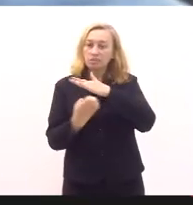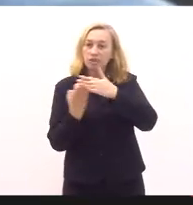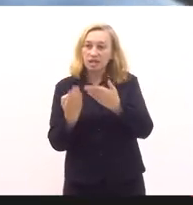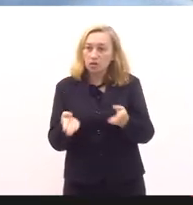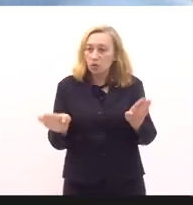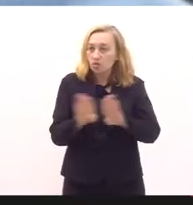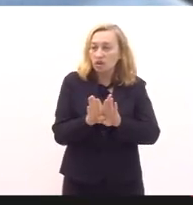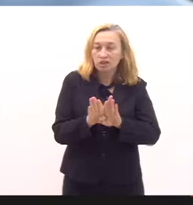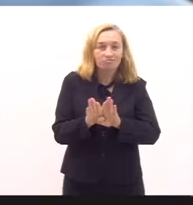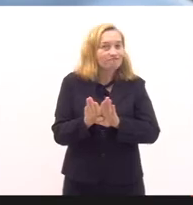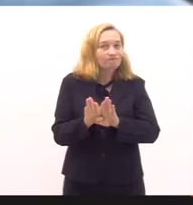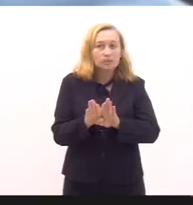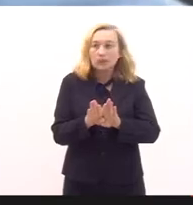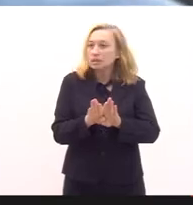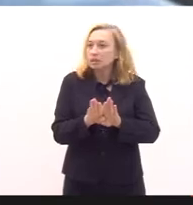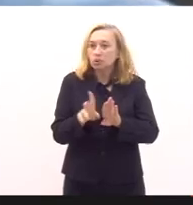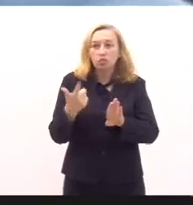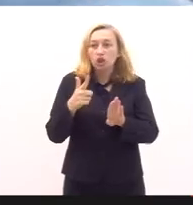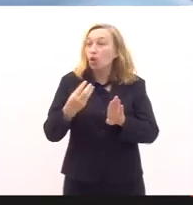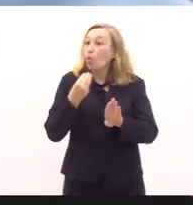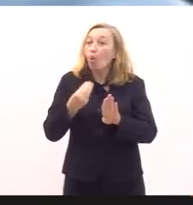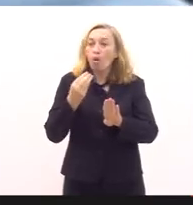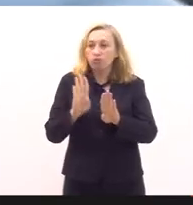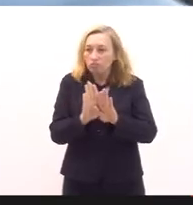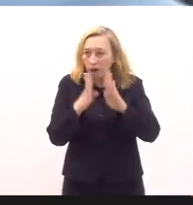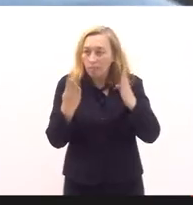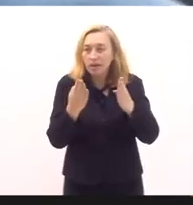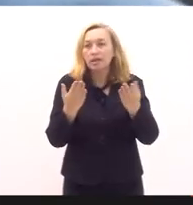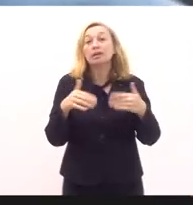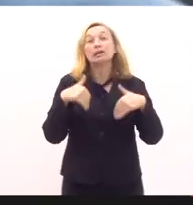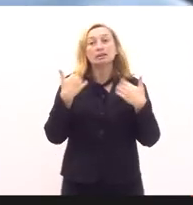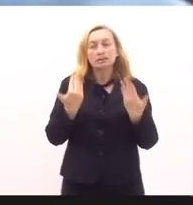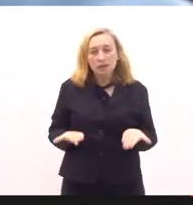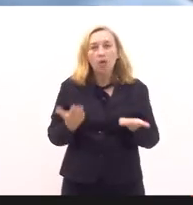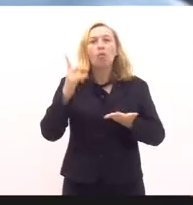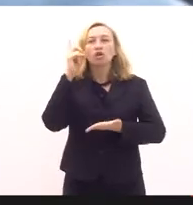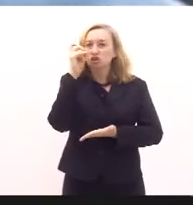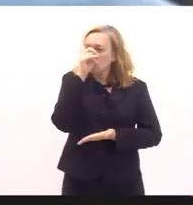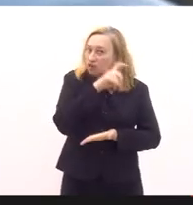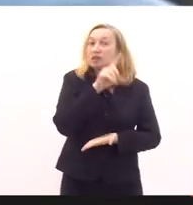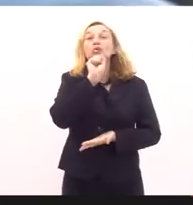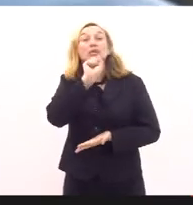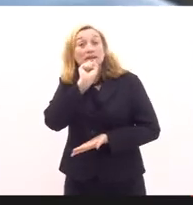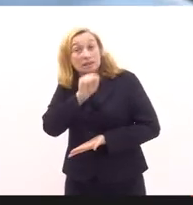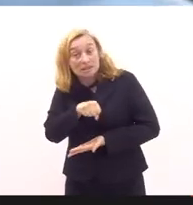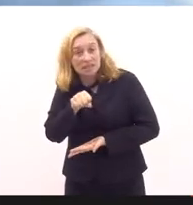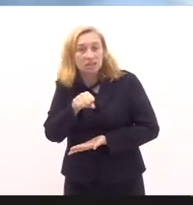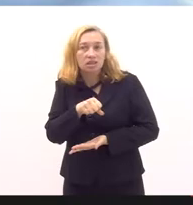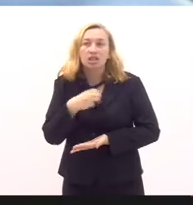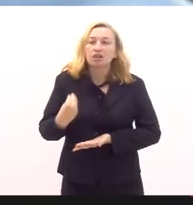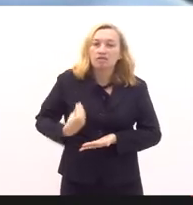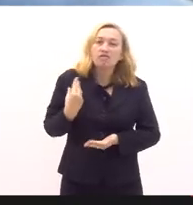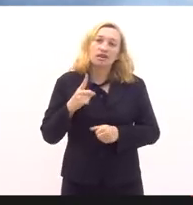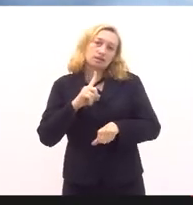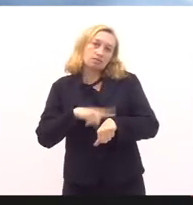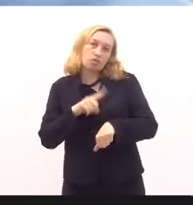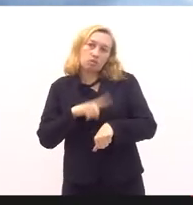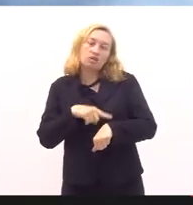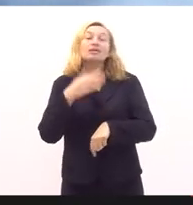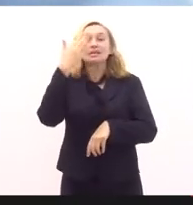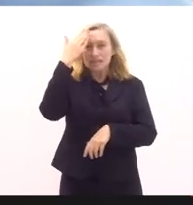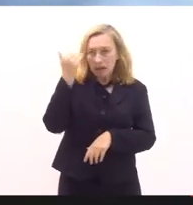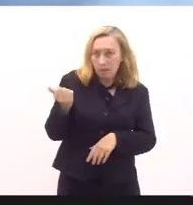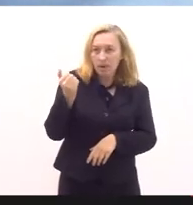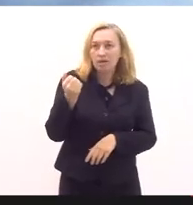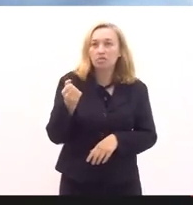abrir, não têm condição. Então, é o seguinte, é difícil, sim, viver esse momento. Sabemos